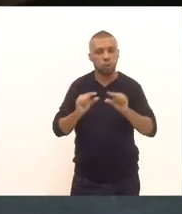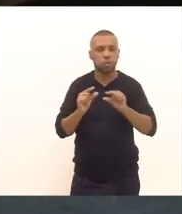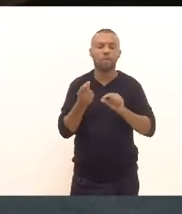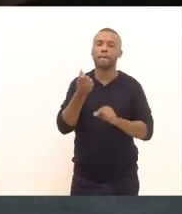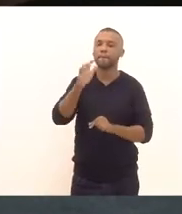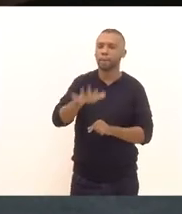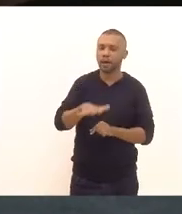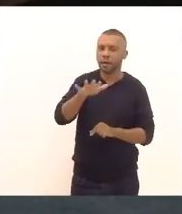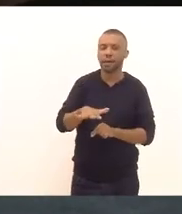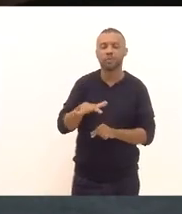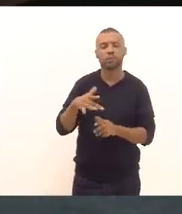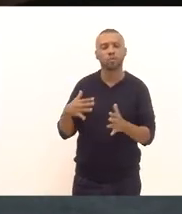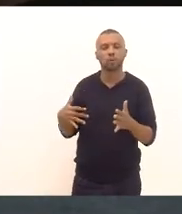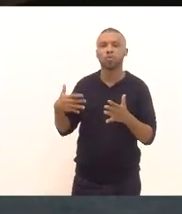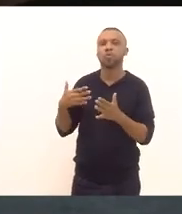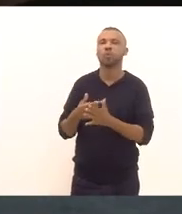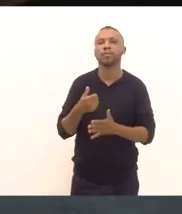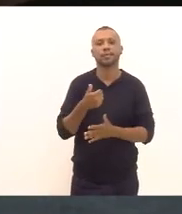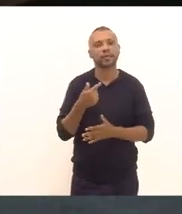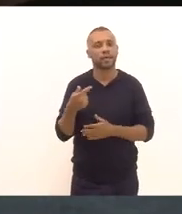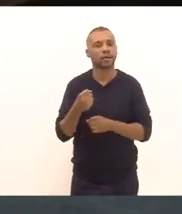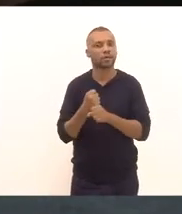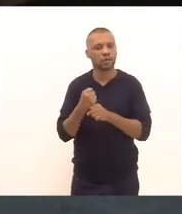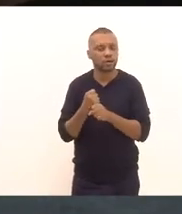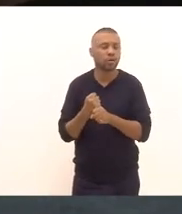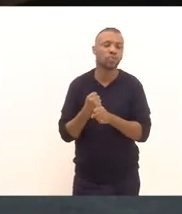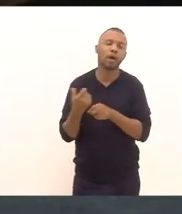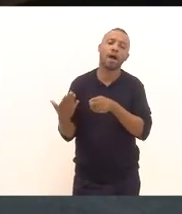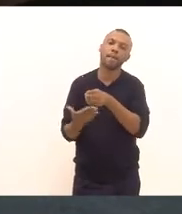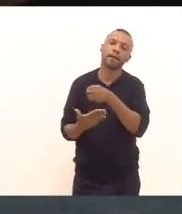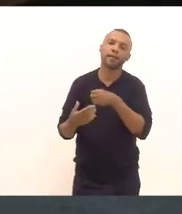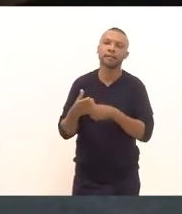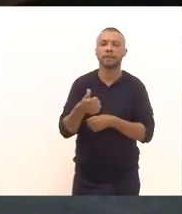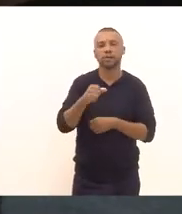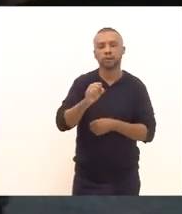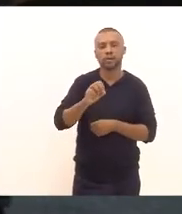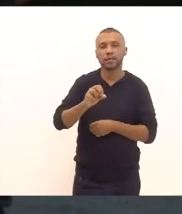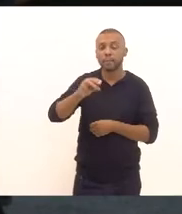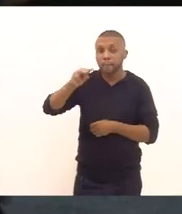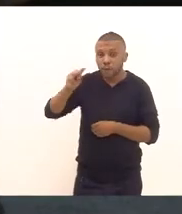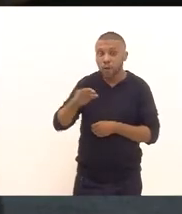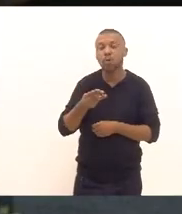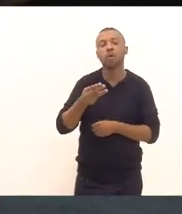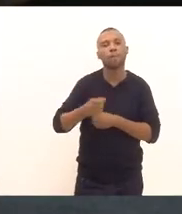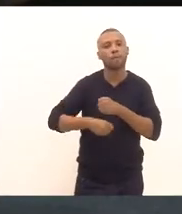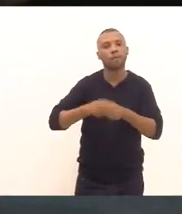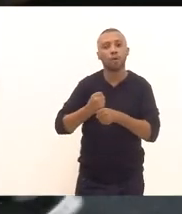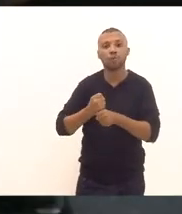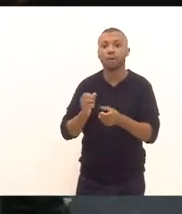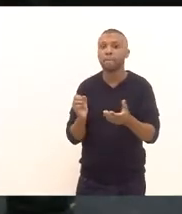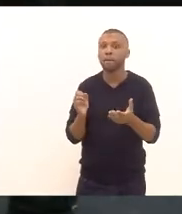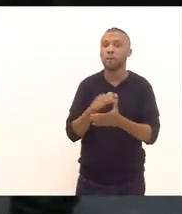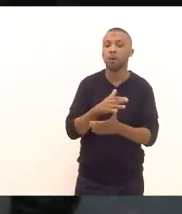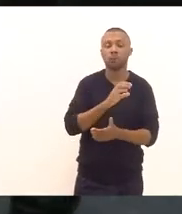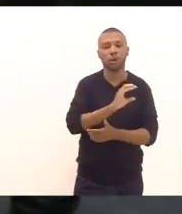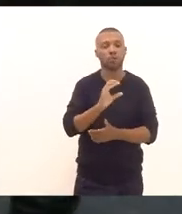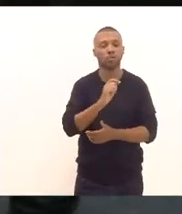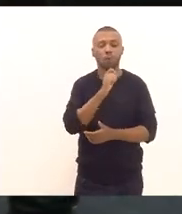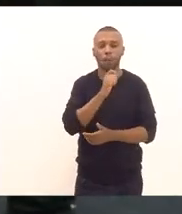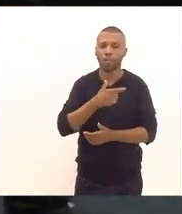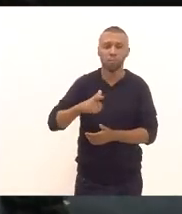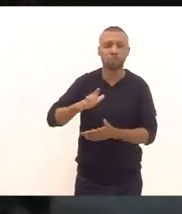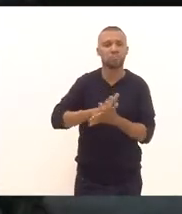ao longo de 17 anos a base de 180 milhões por ano nem estava caindo na conta ainda os Paulo show essa informação